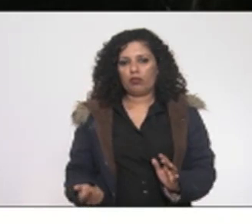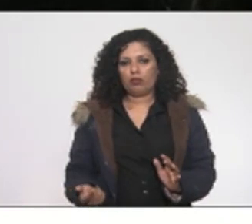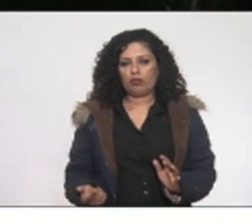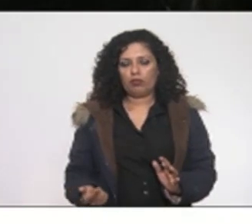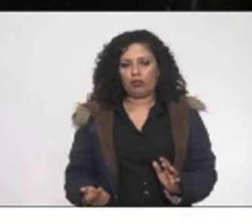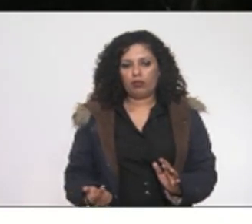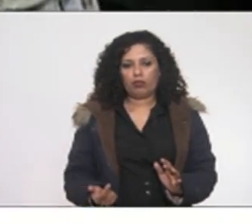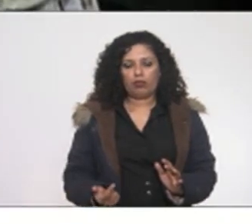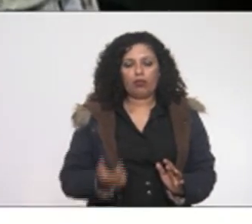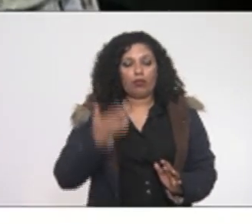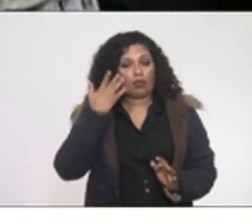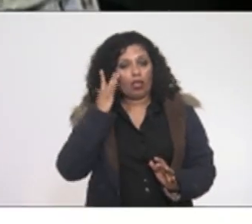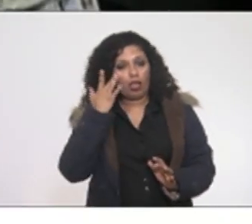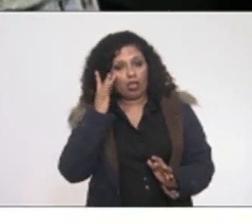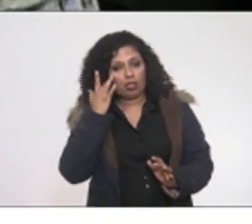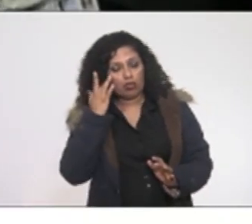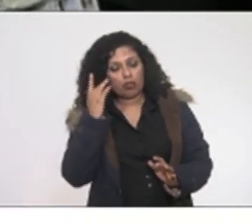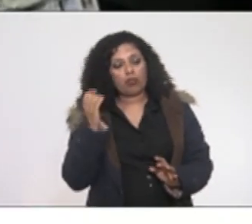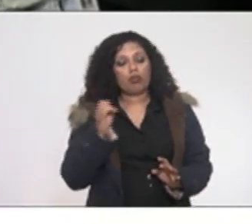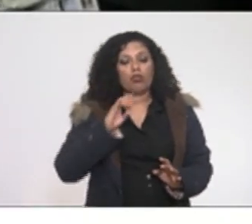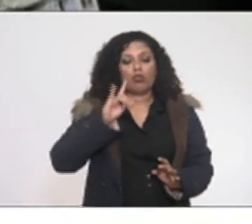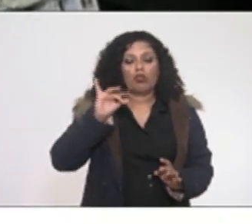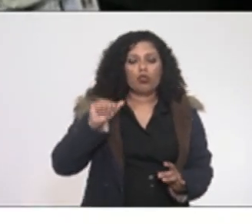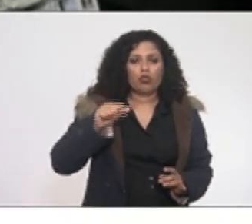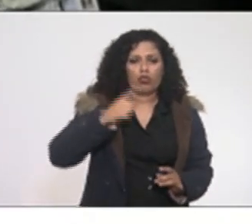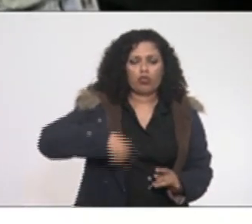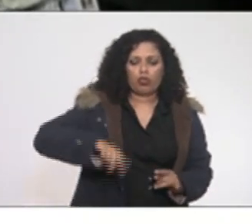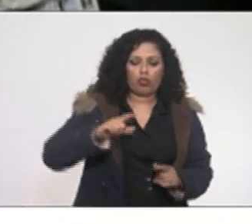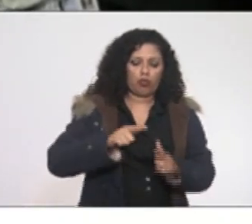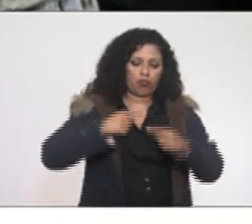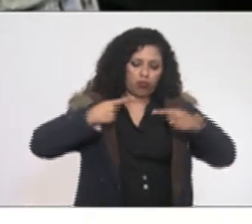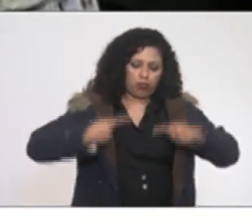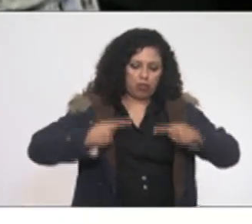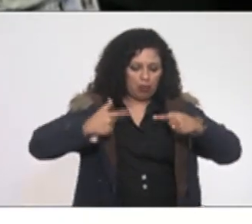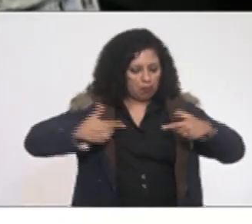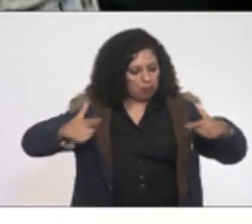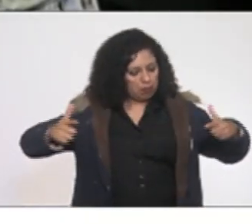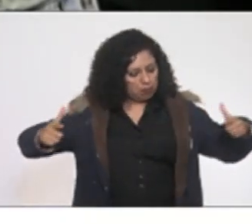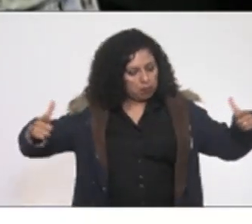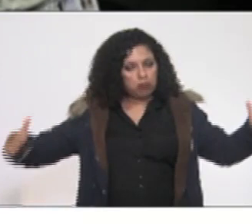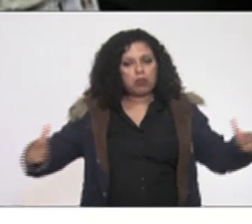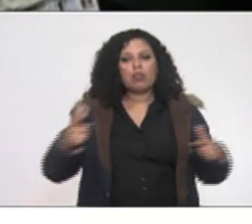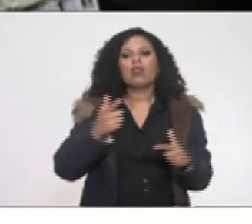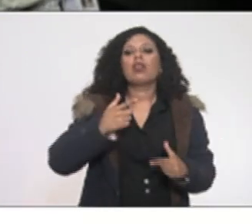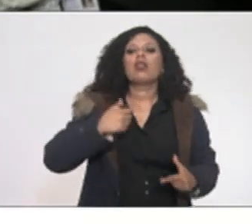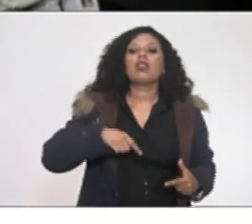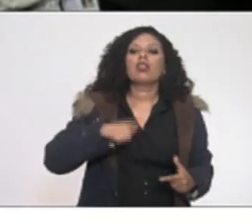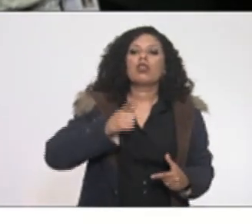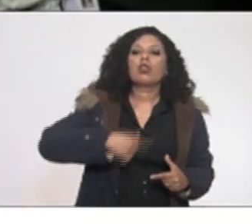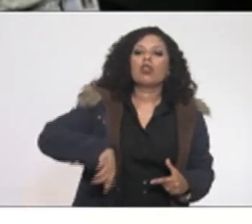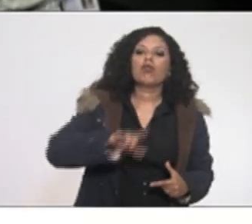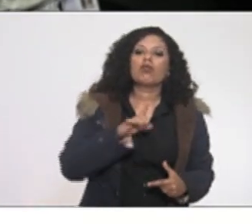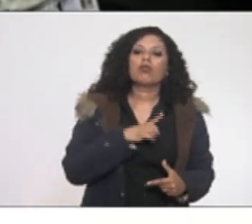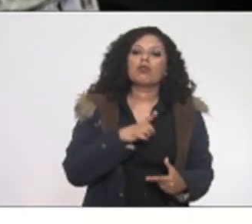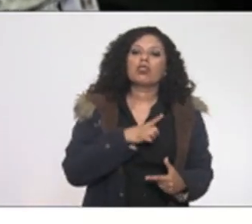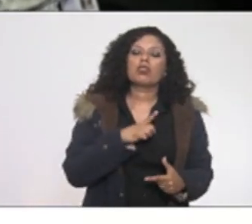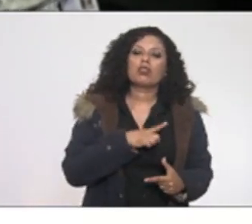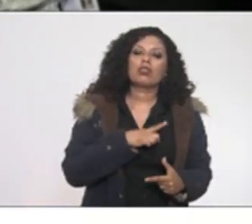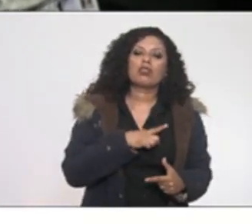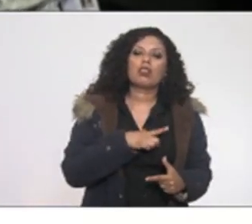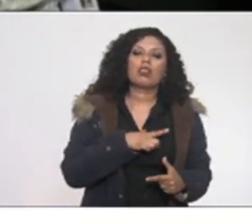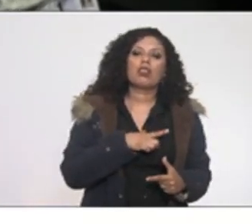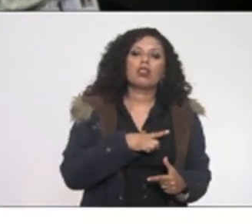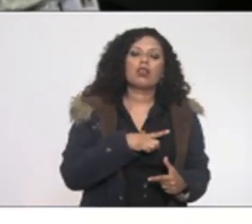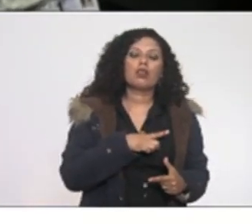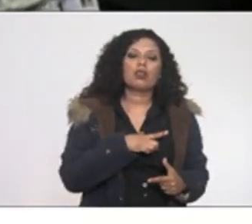aqui. Eu acho que é quando tivermos essa maior competição. Porque vamos ter, como eu falei, vamos ter uma